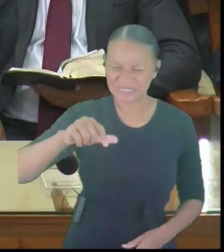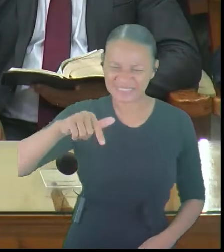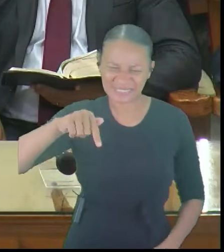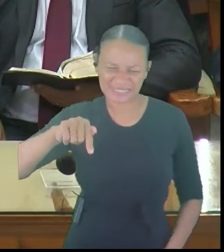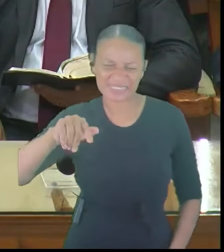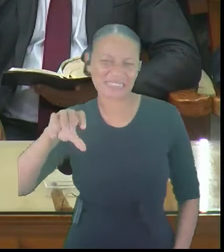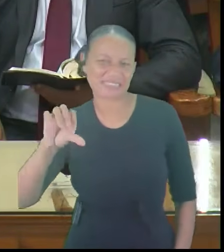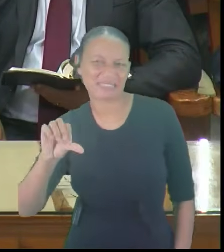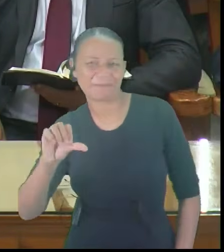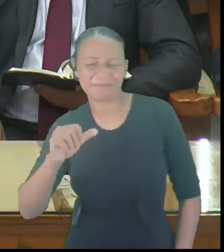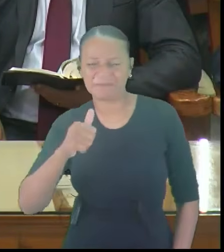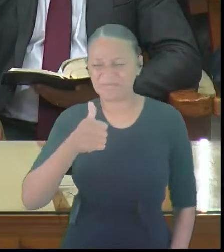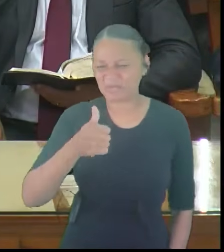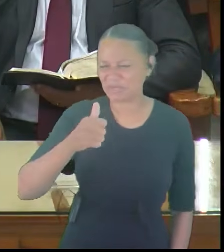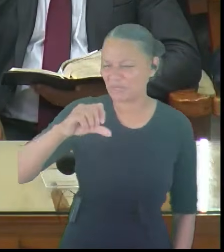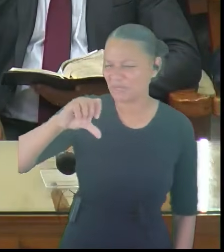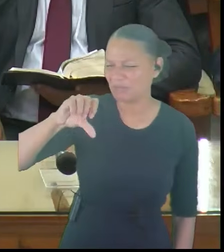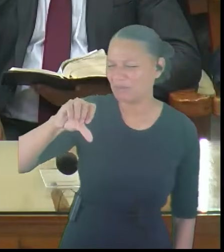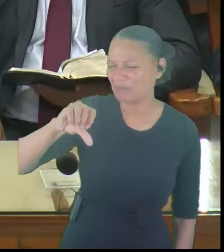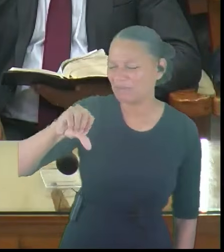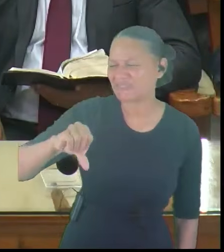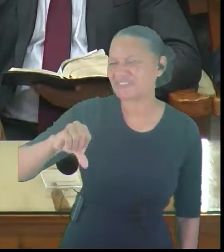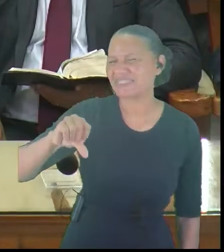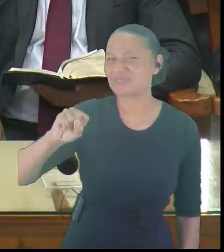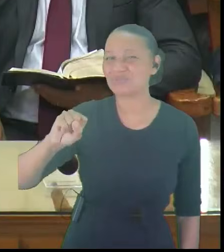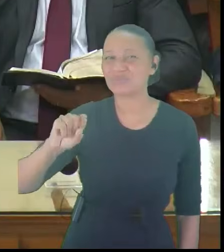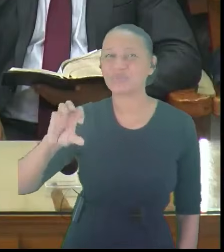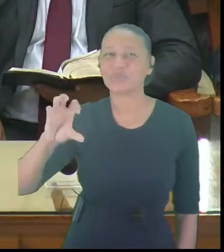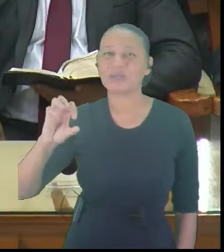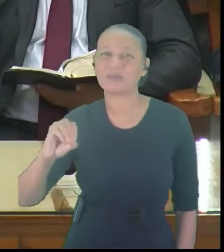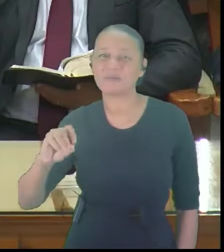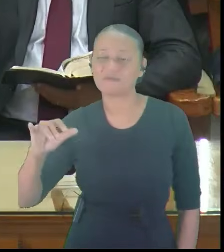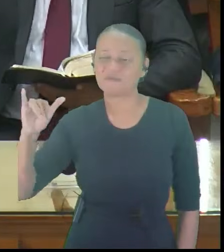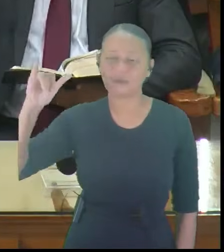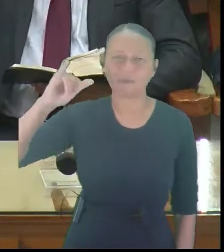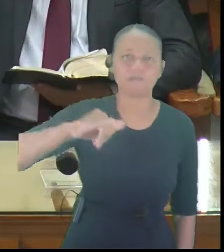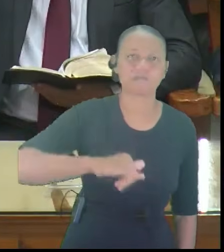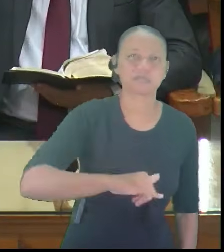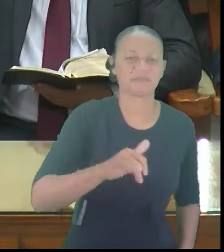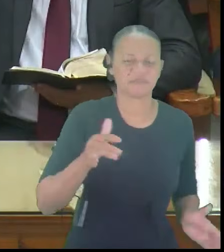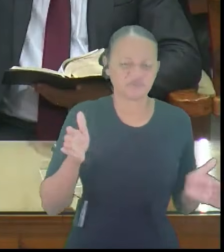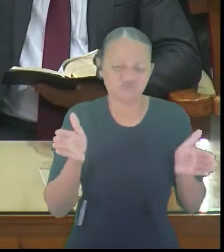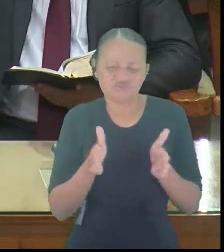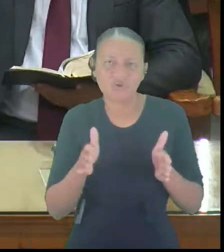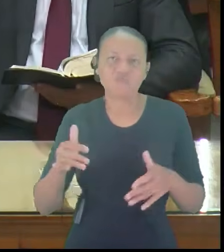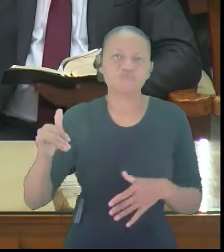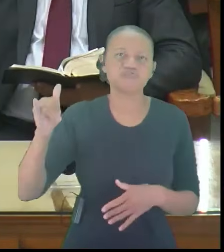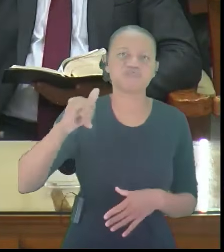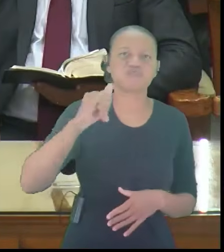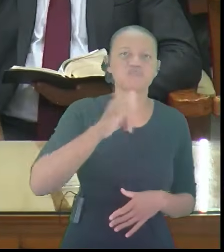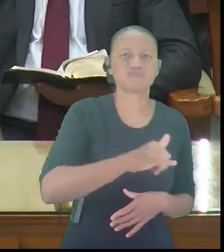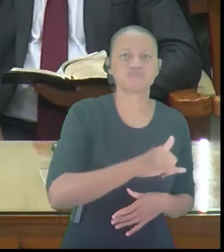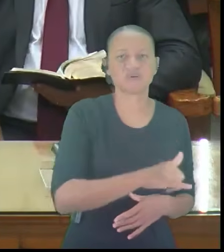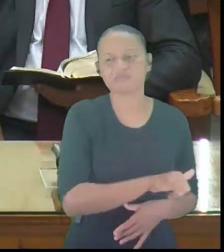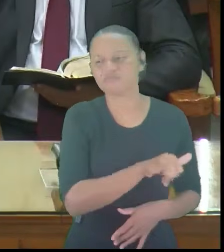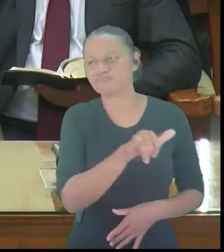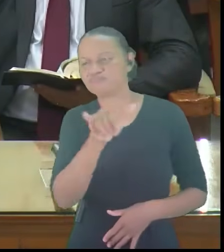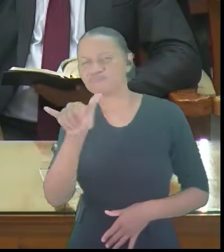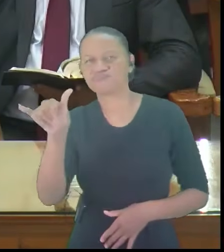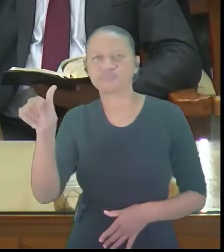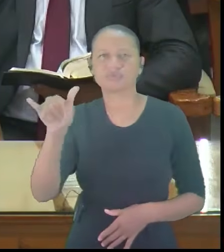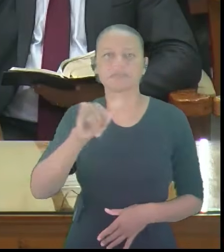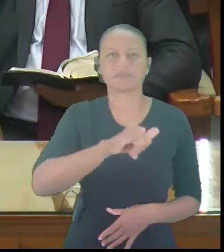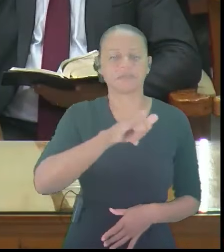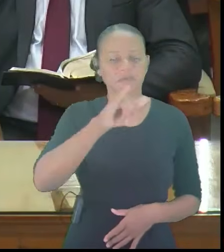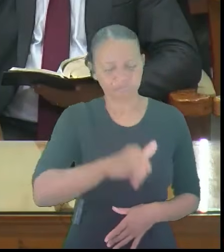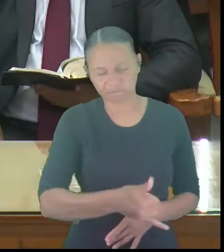1979, 80, ele morreu num acidente de avião, desses aviãozinhos pequenos, foi de uma ilha para outra e morreu. O avião caiu e